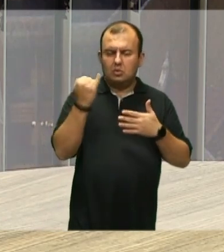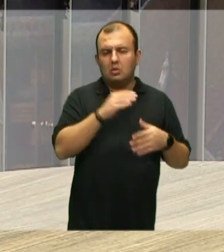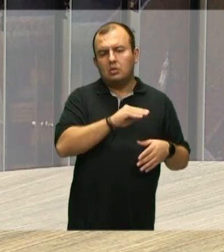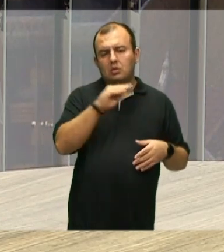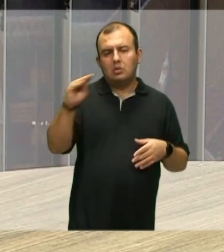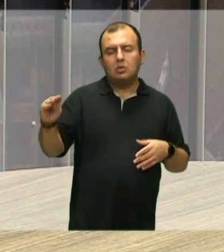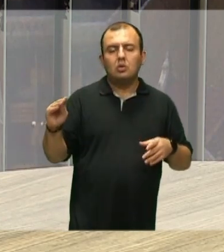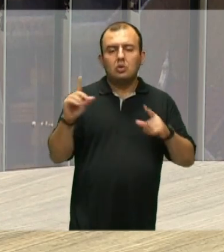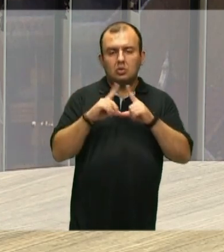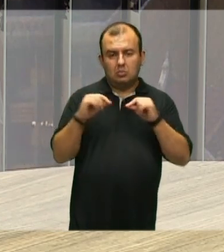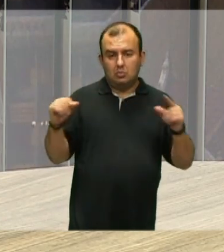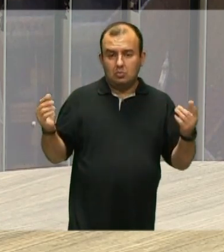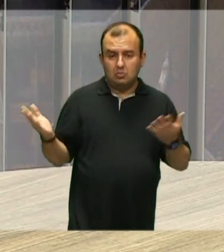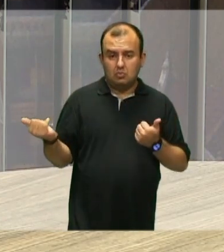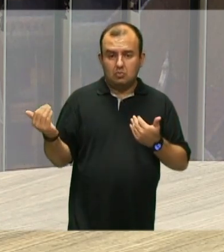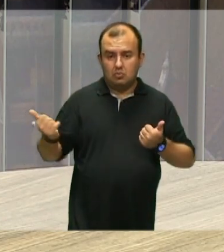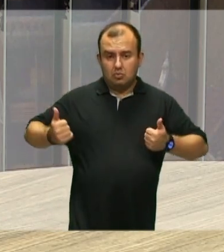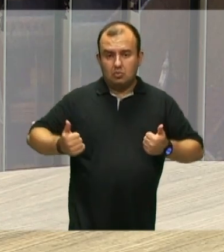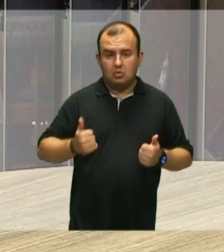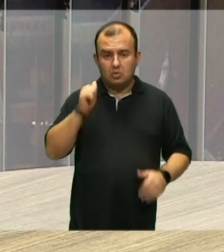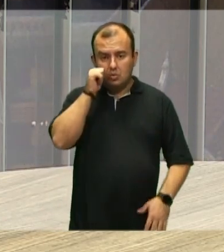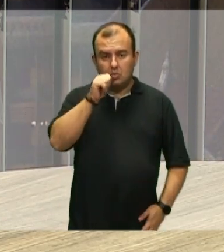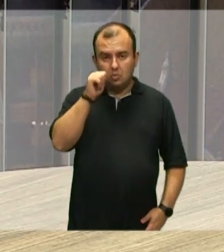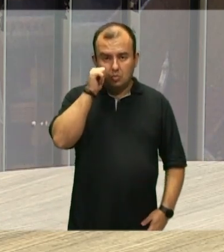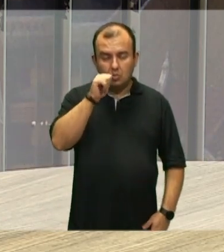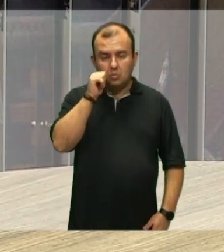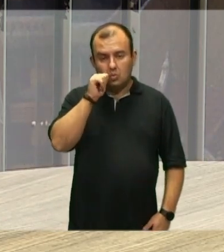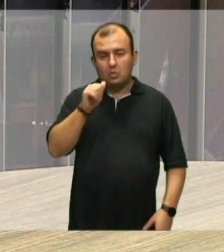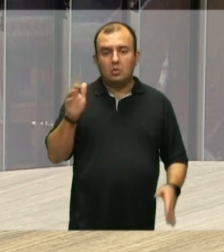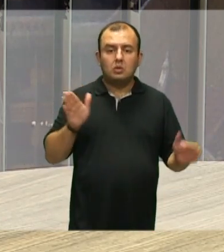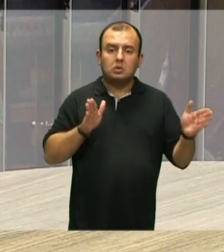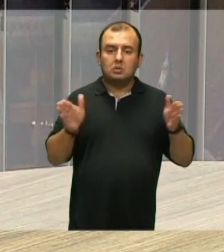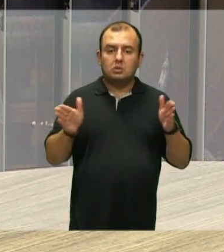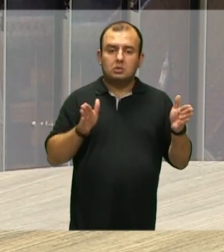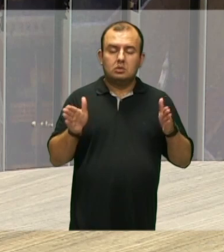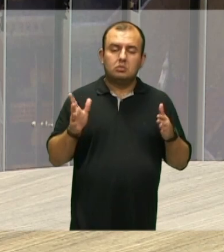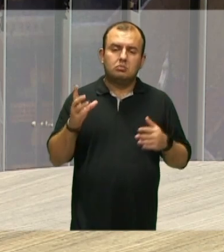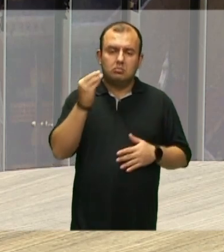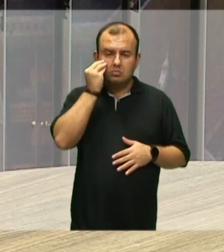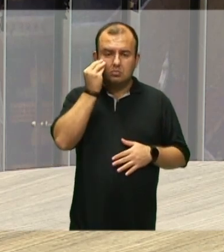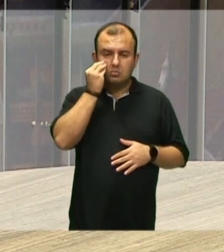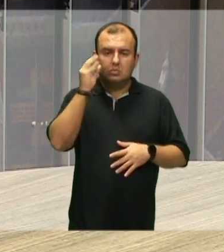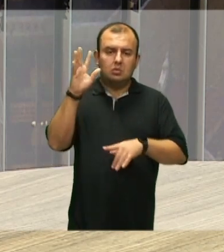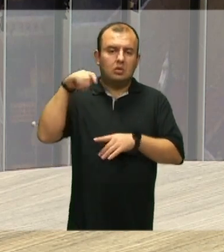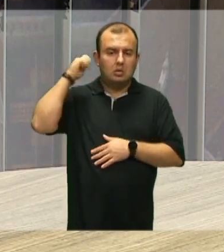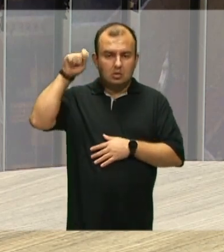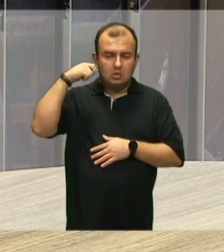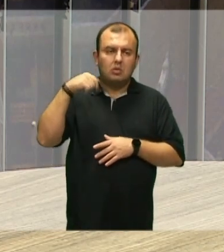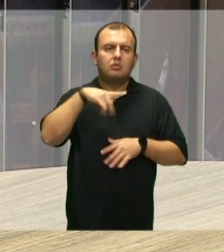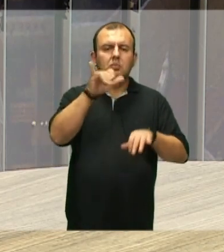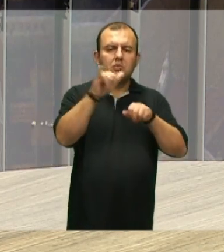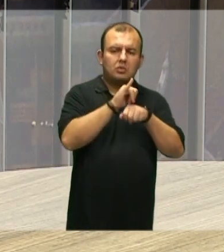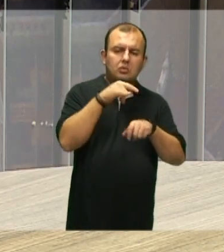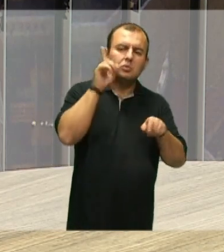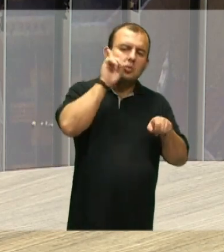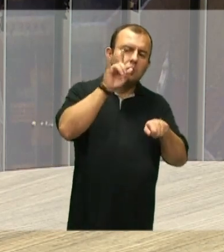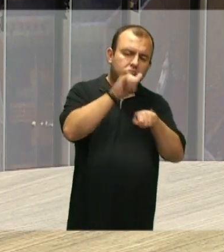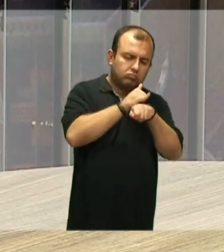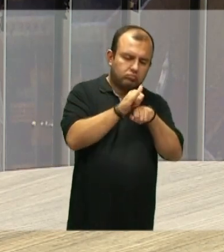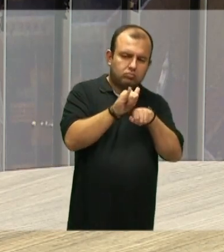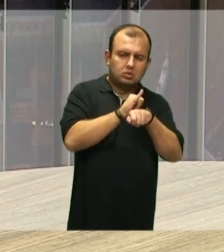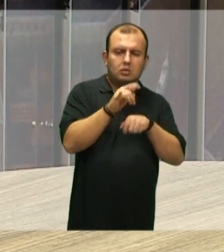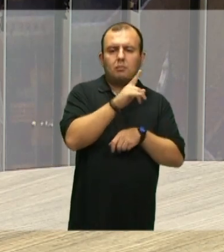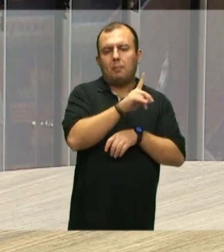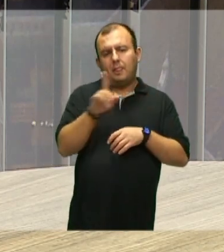muito nova, uma mulher, né, naquela época, né, tentando ser artista, vai para Nova York e tudo mais. Então, ela tem